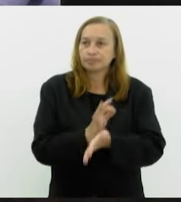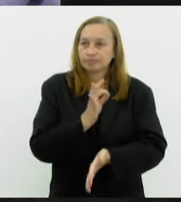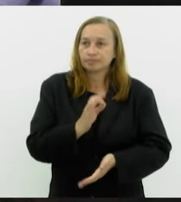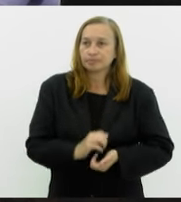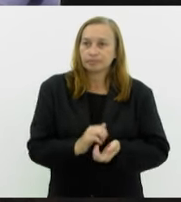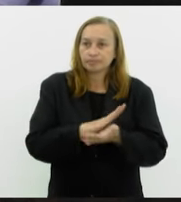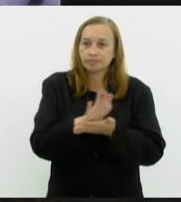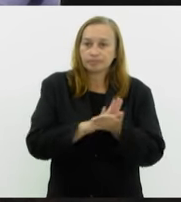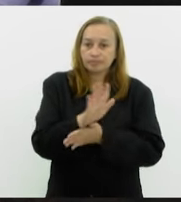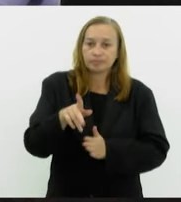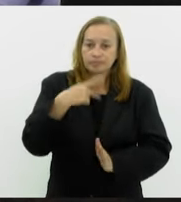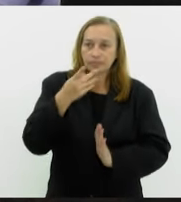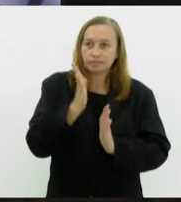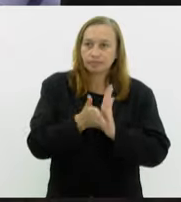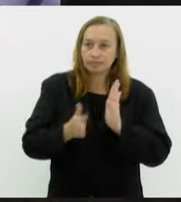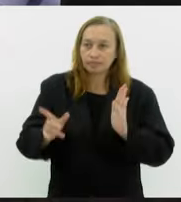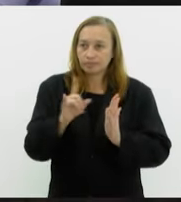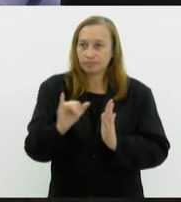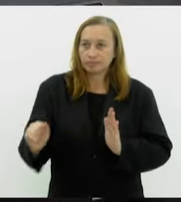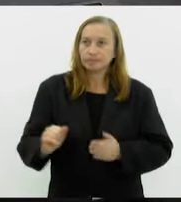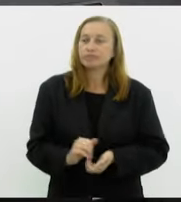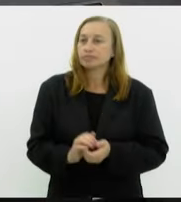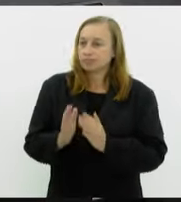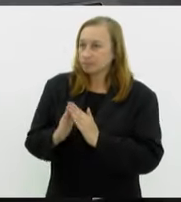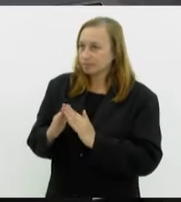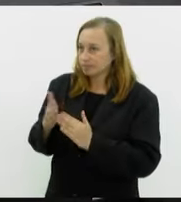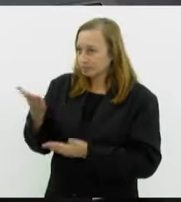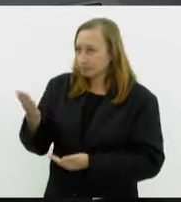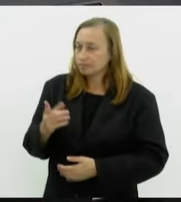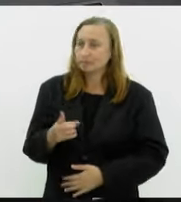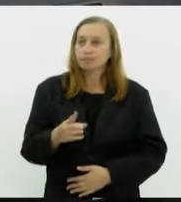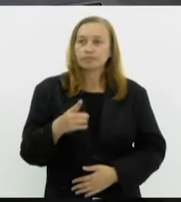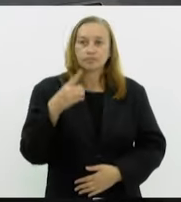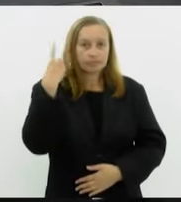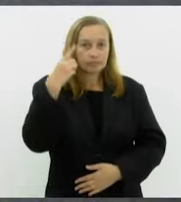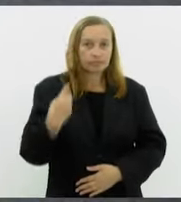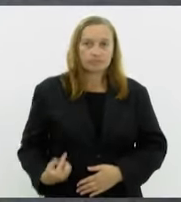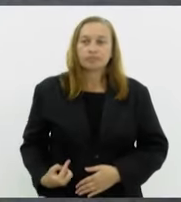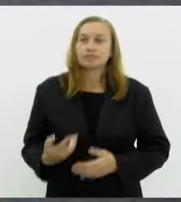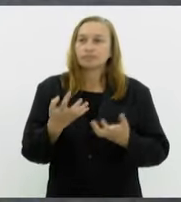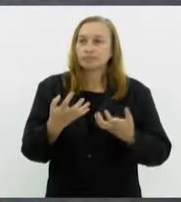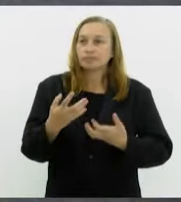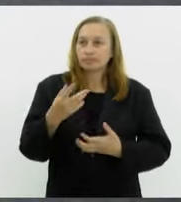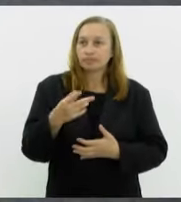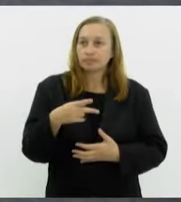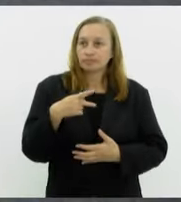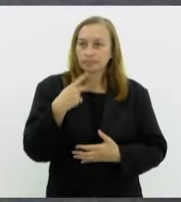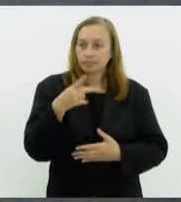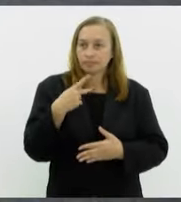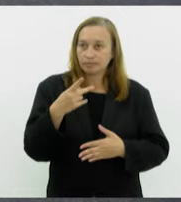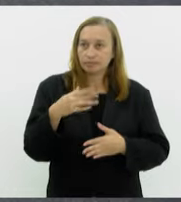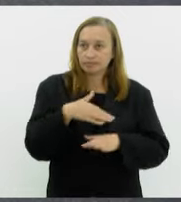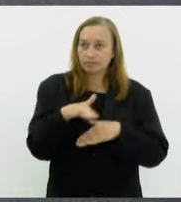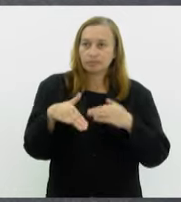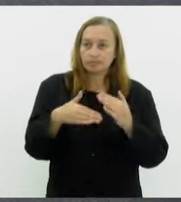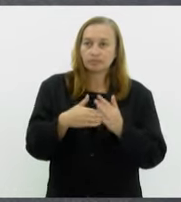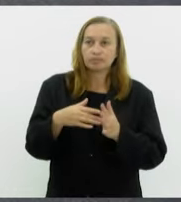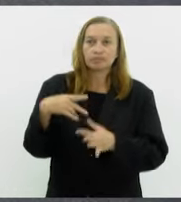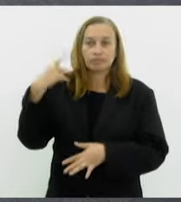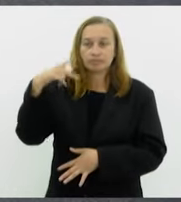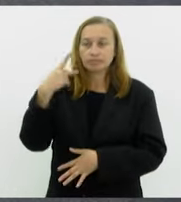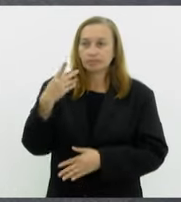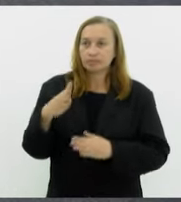Presidente, nada mais havendo a tratar. Ordem, por gentileza. Por favor. Dani Balbo. Queria me dirigir às e aos parlamentares dessa